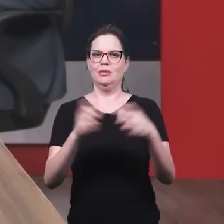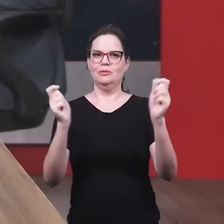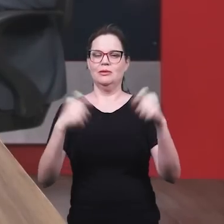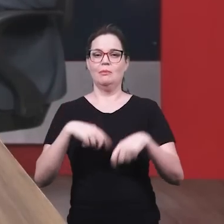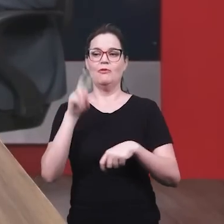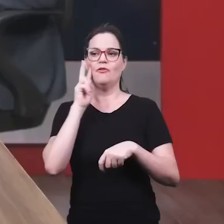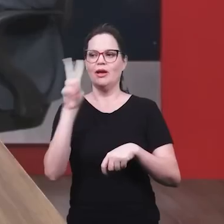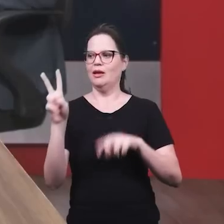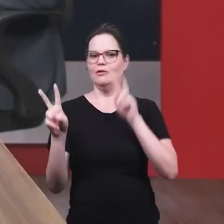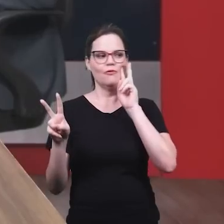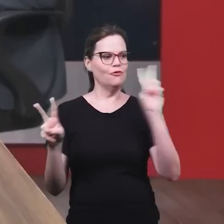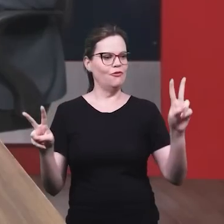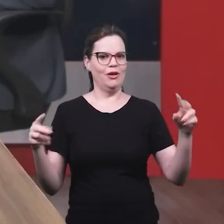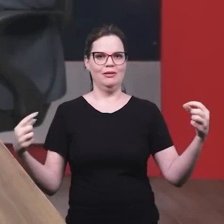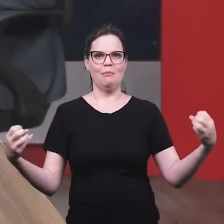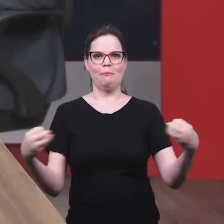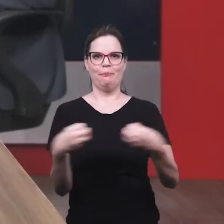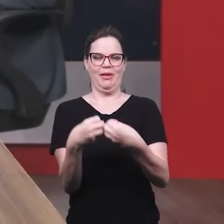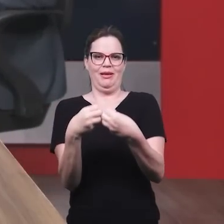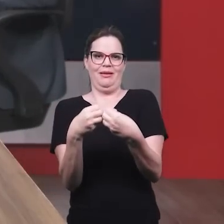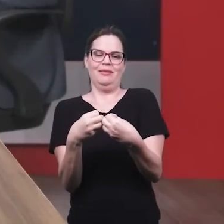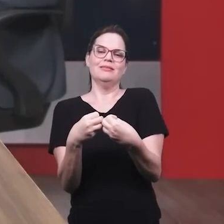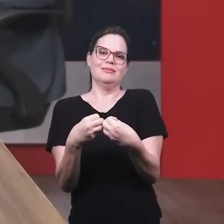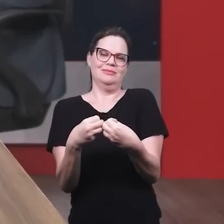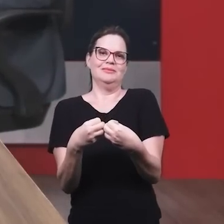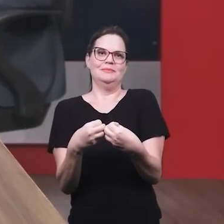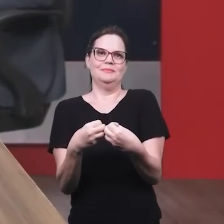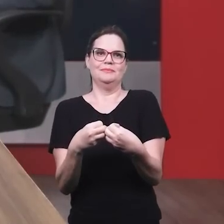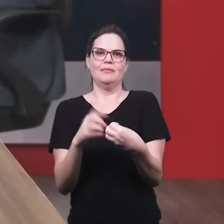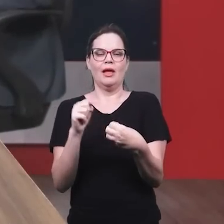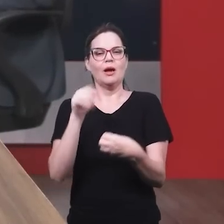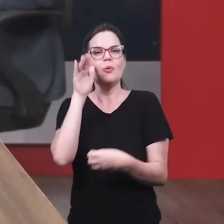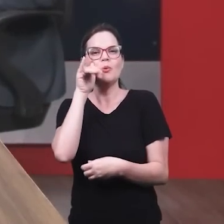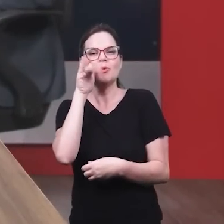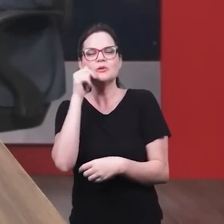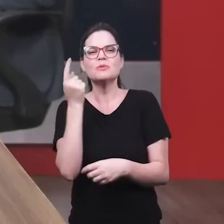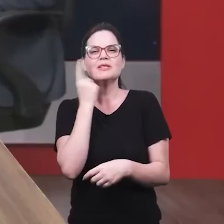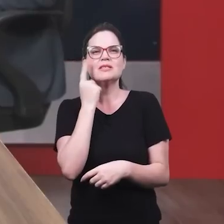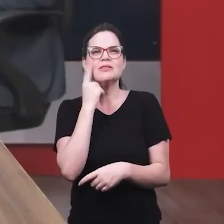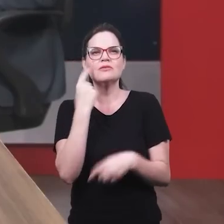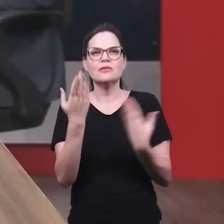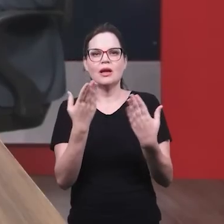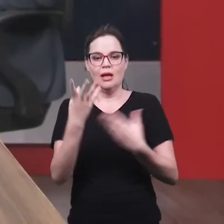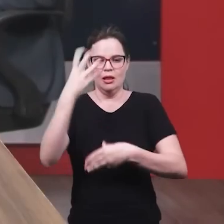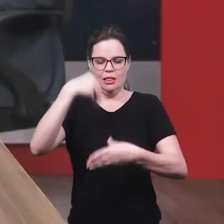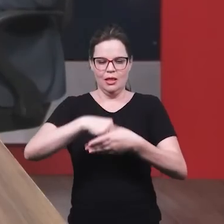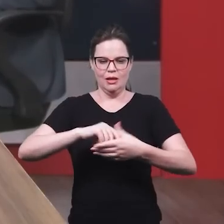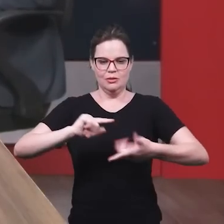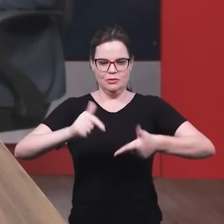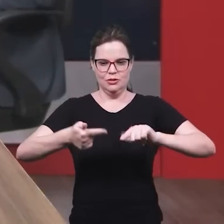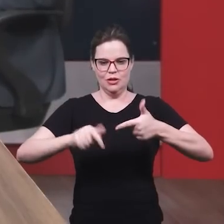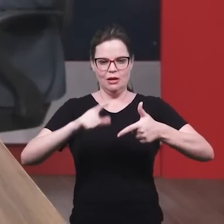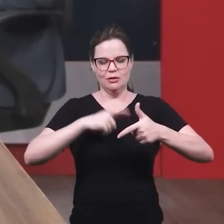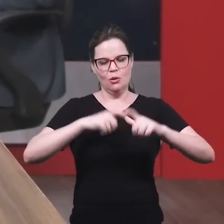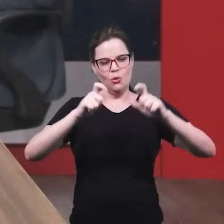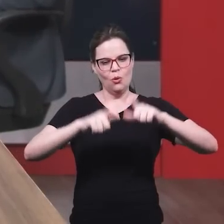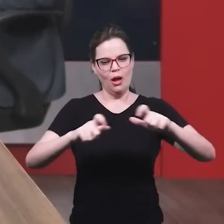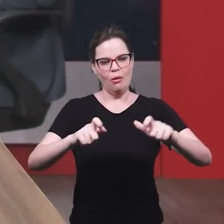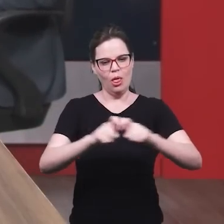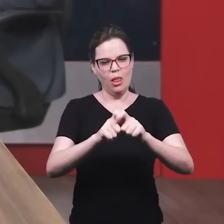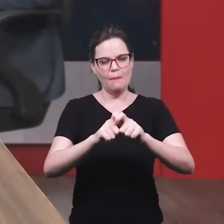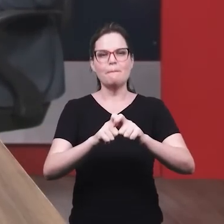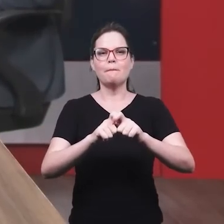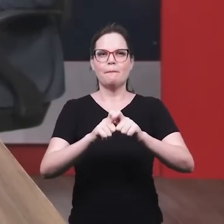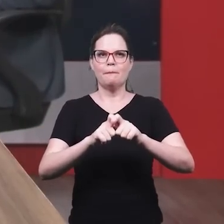Israel. Isso é curioso, porque você nota que num lugar tão pequeno do mapa de Israel, exatamente ali vai ser